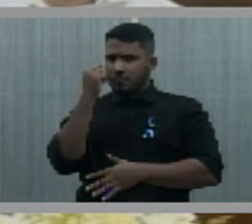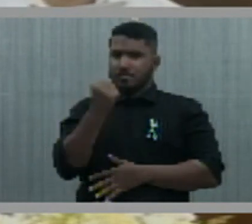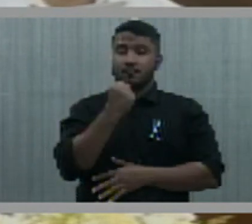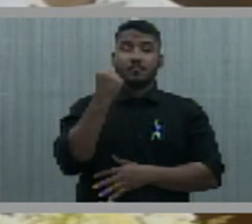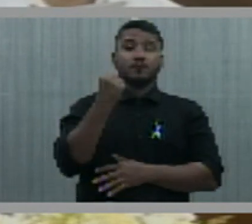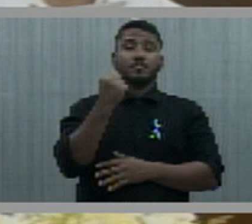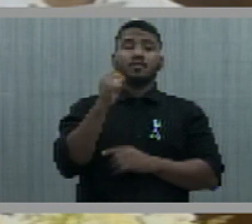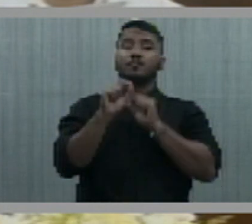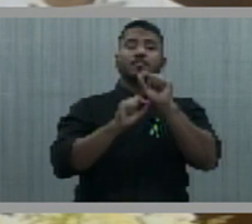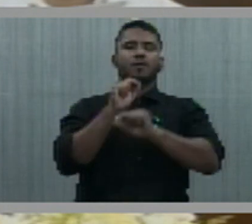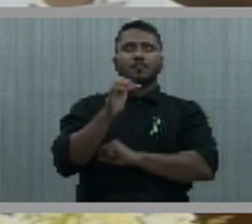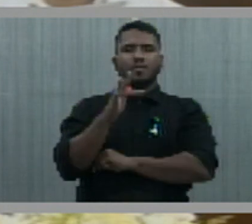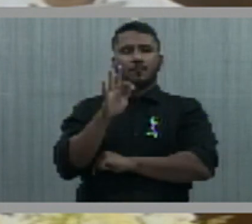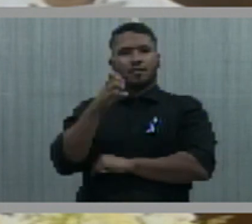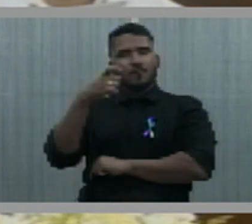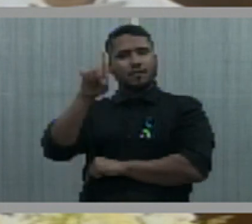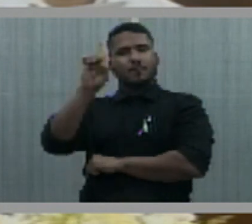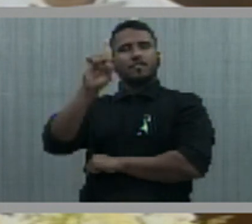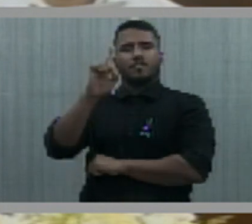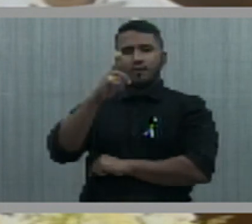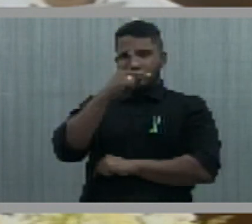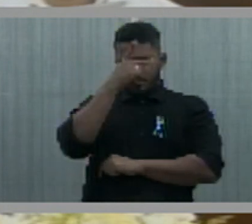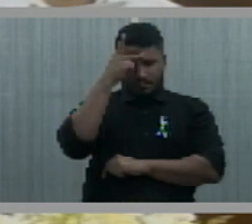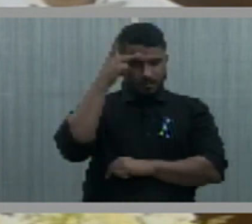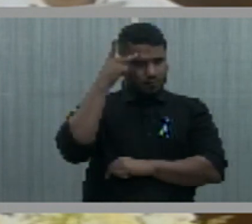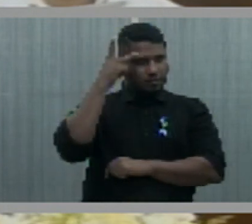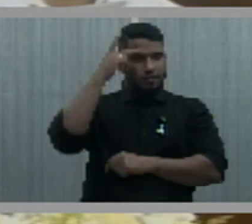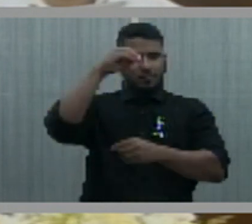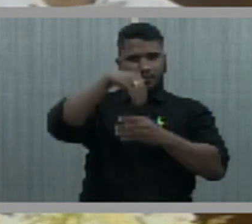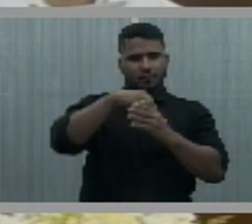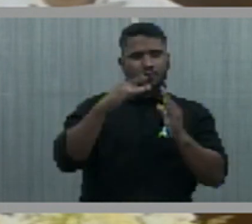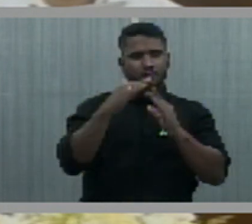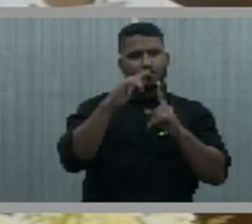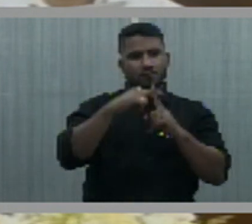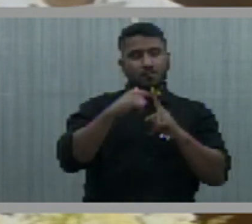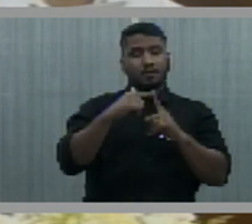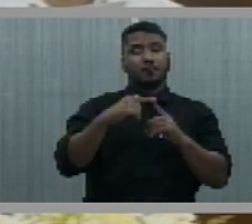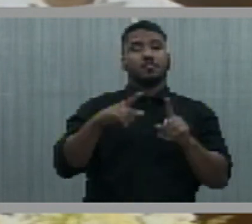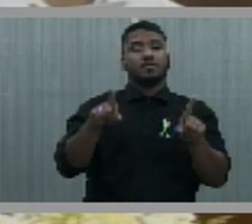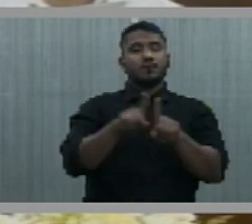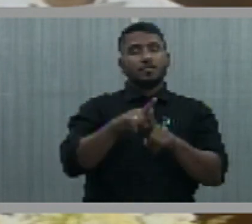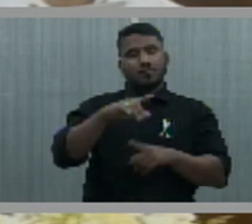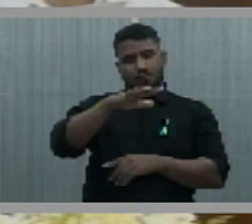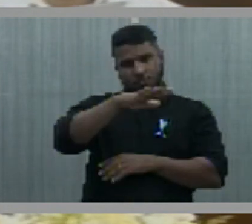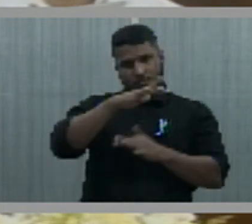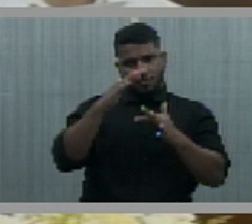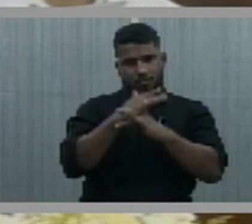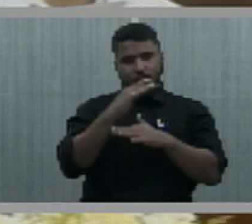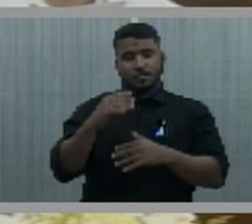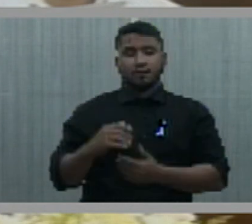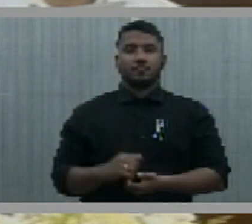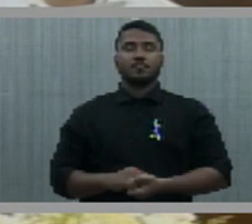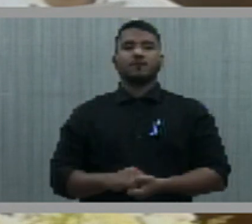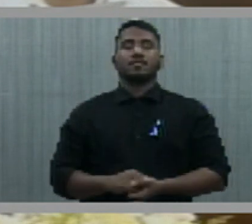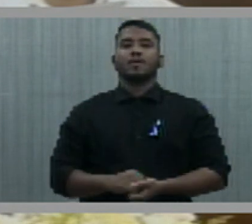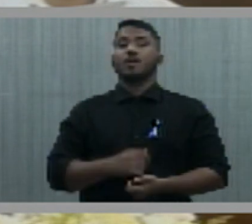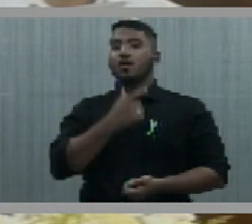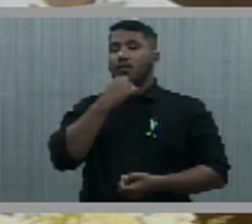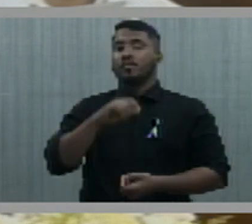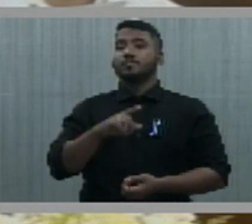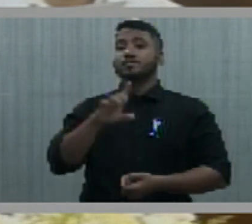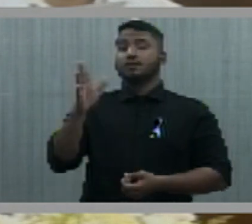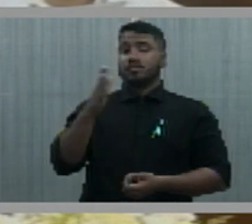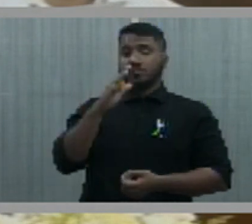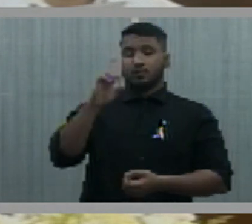a fé dos cristãos na Diocese de Floriano. Nosso homenageado, Dom Marcos